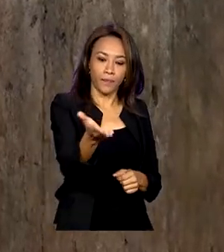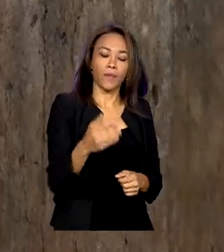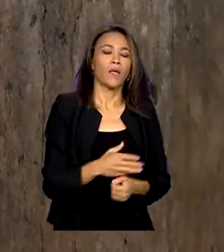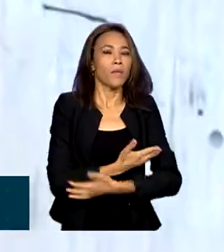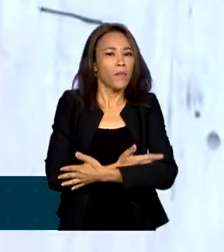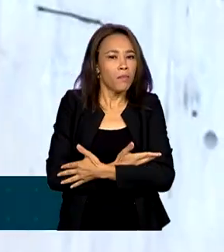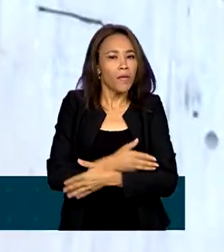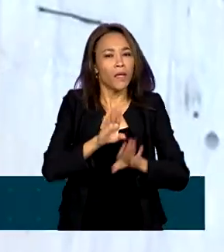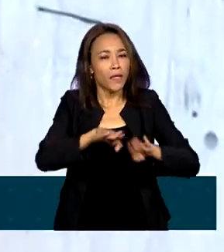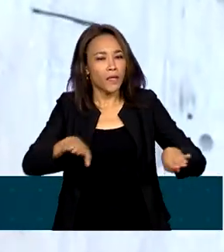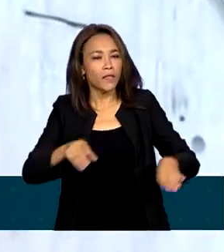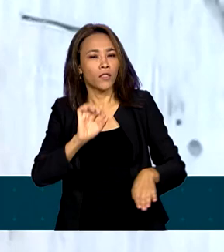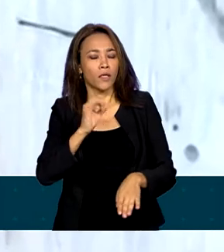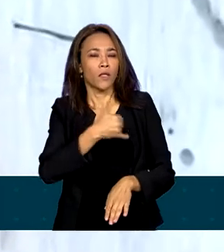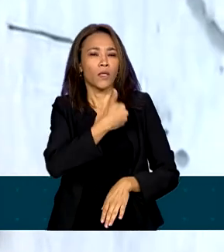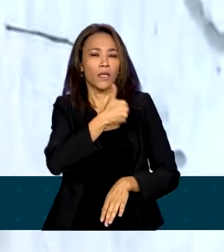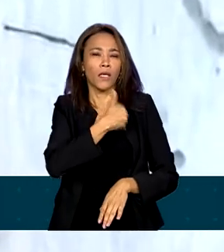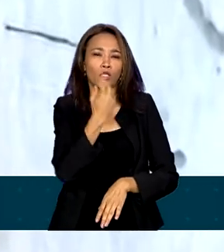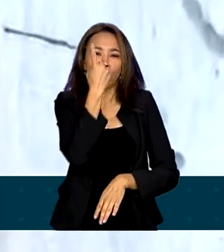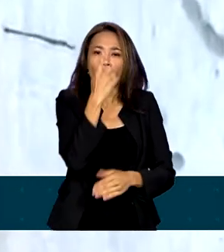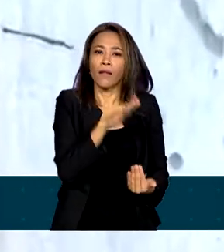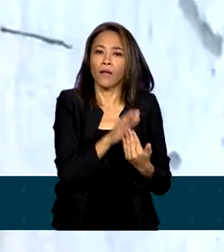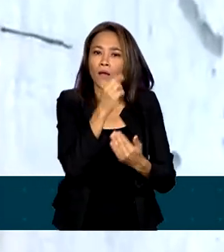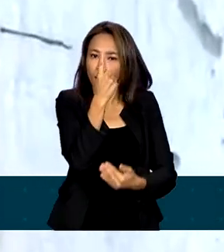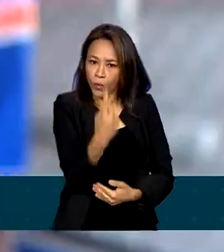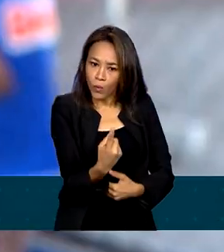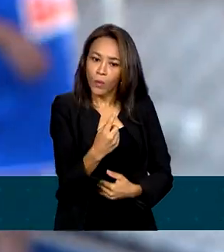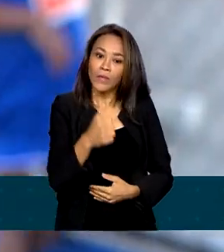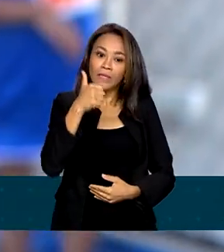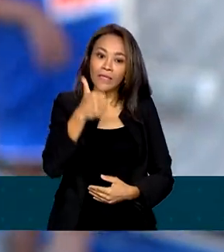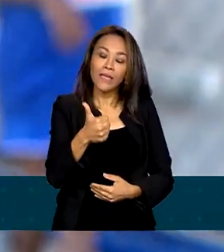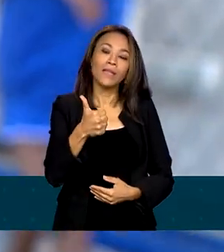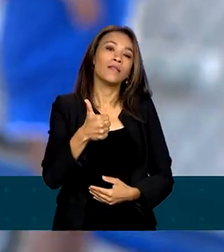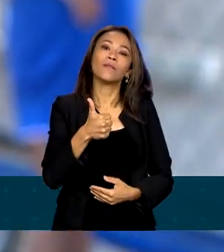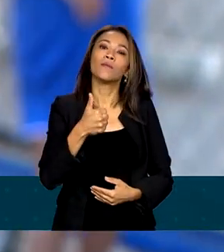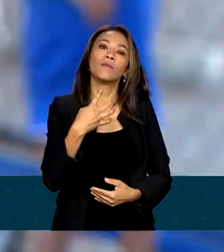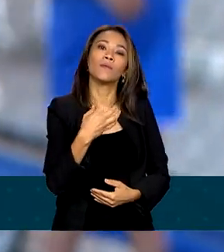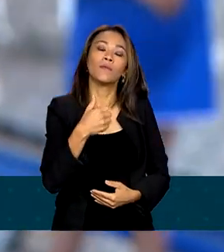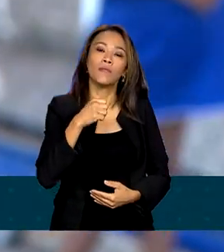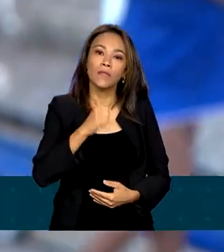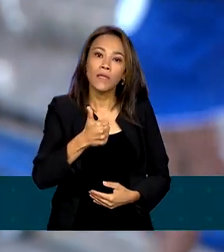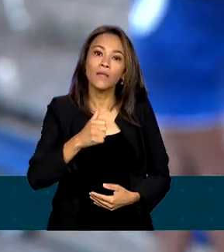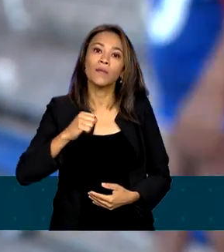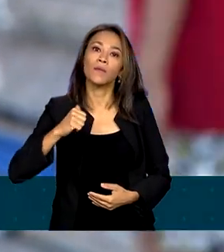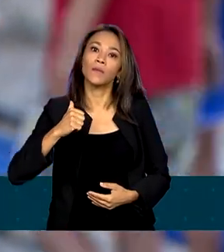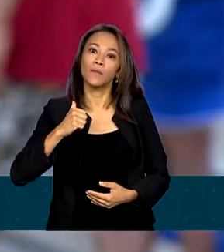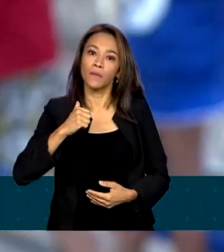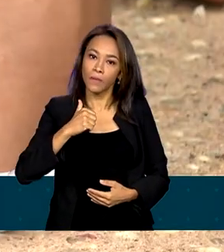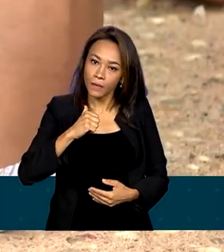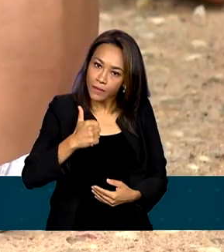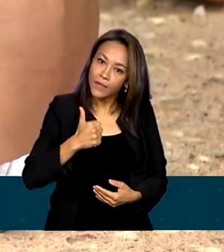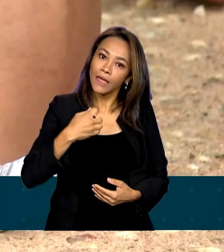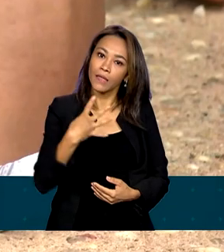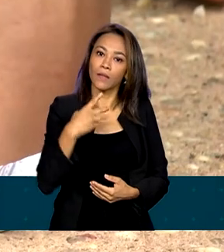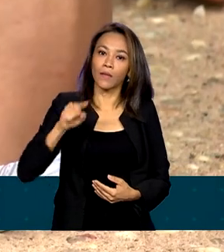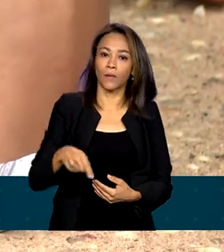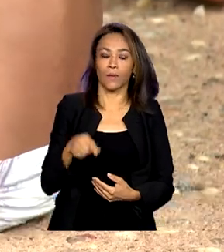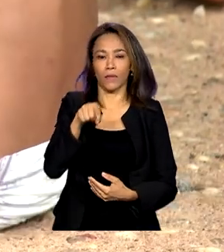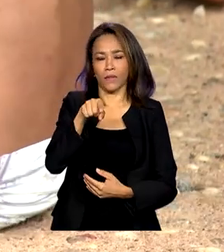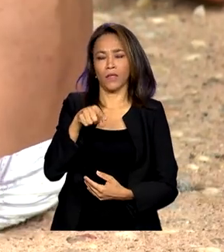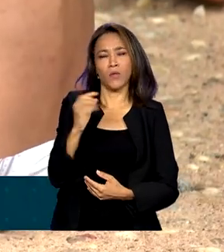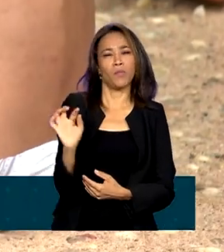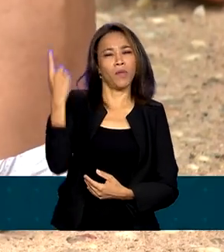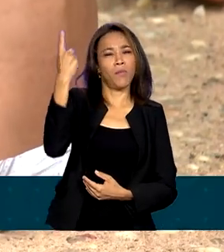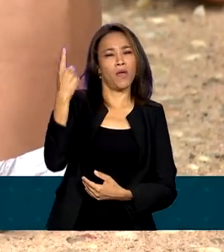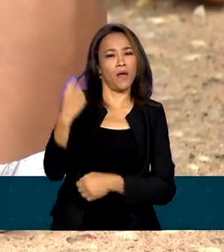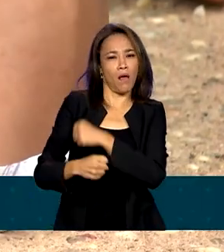bebês Yanomami de até um ano de idade foi de 114,3 a cada 1000 nascimentos em 2020, primeiro ano da